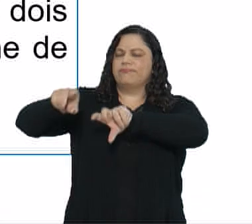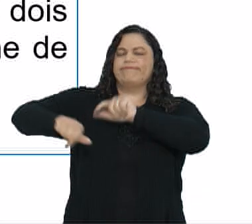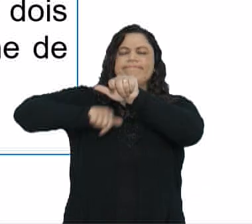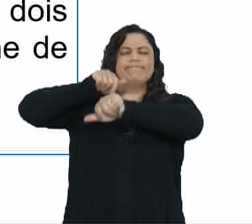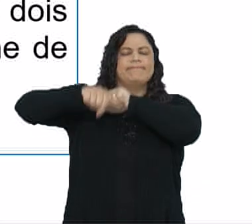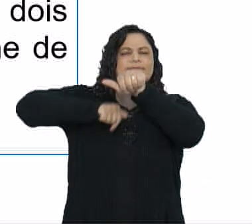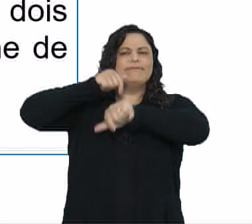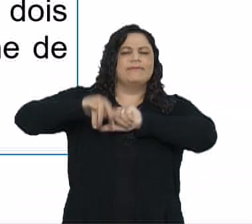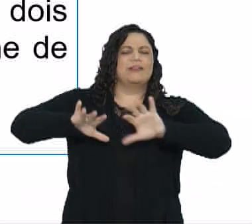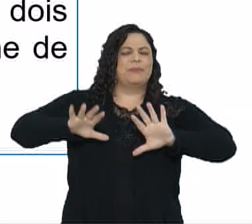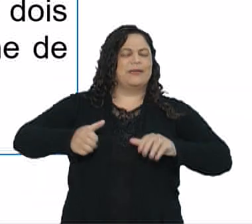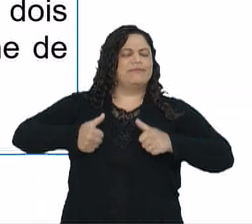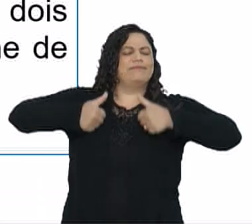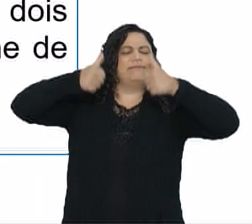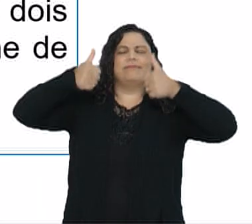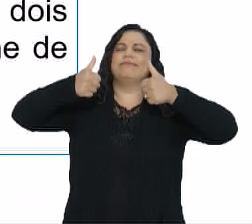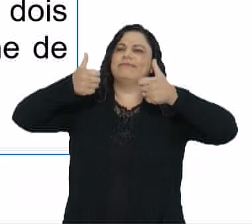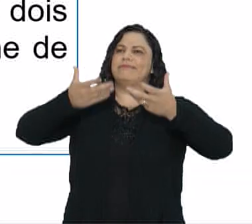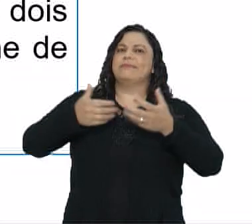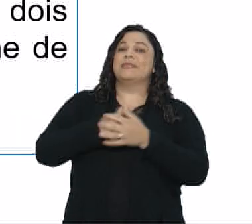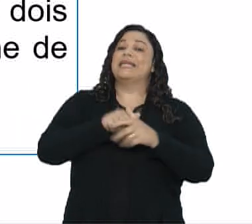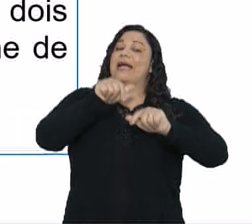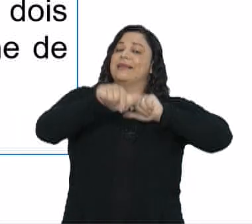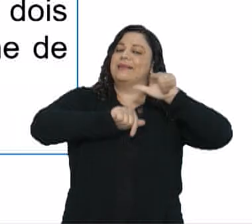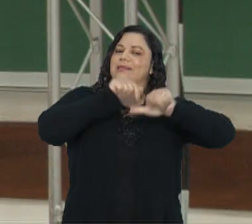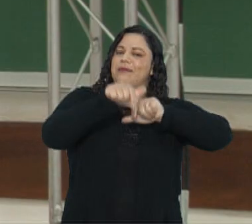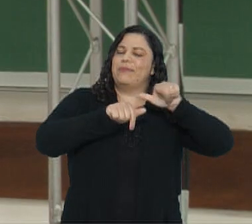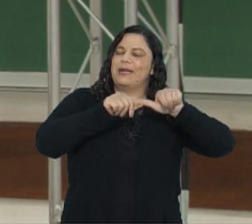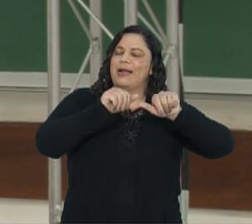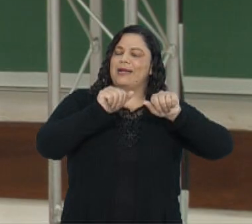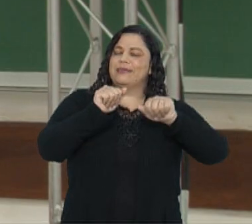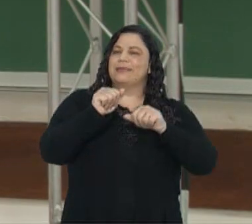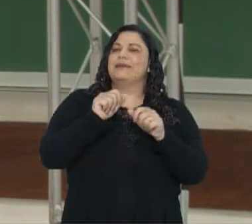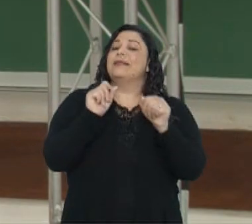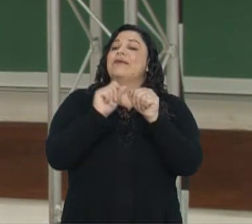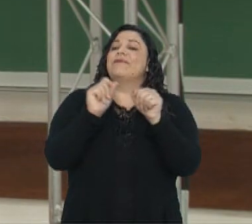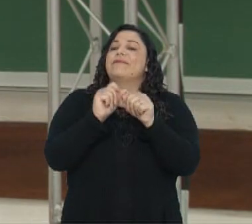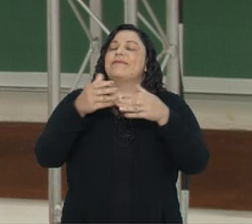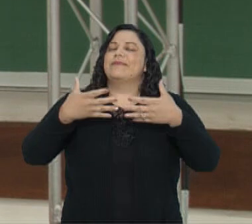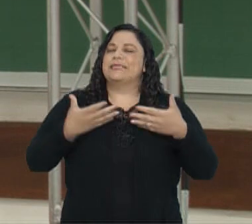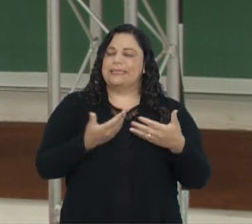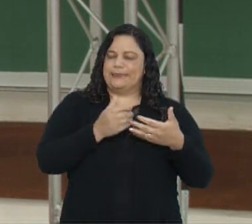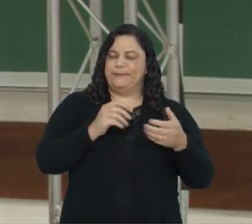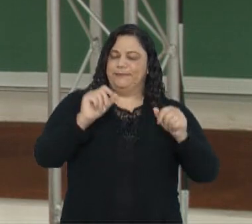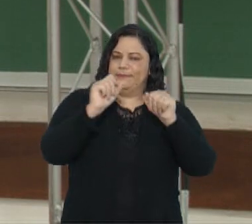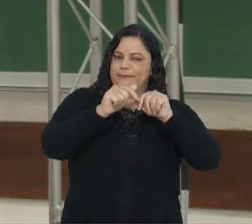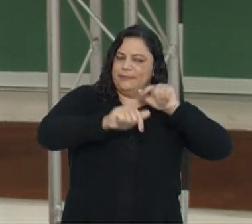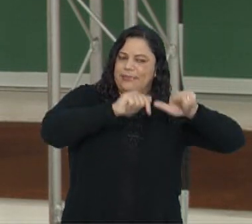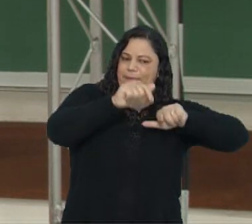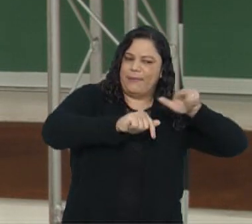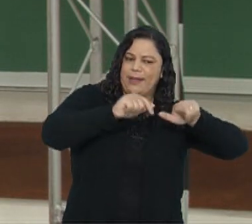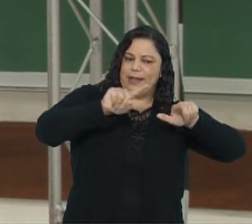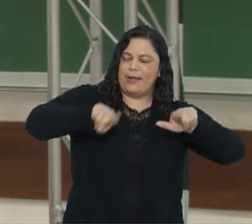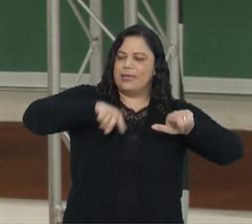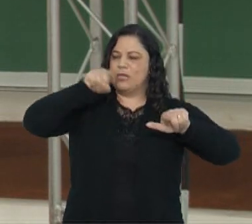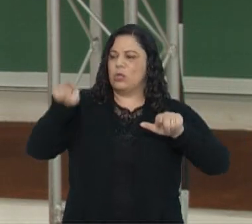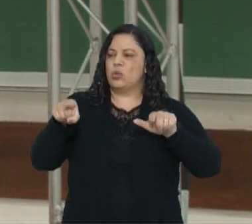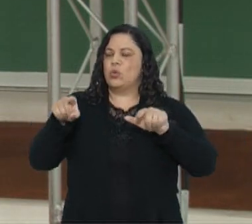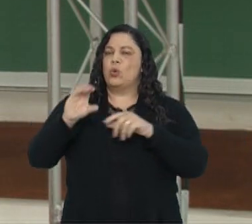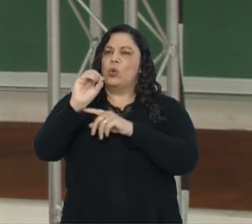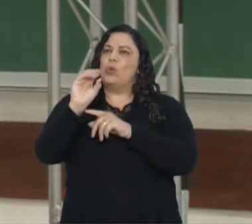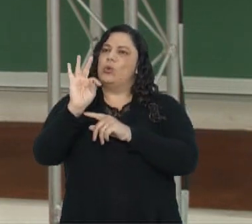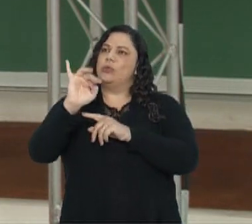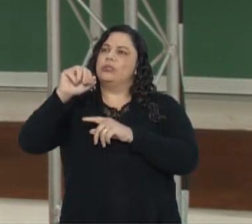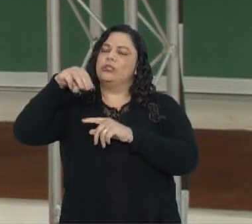resto predicado. Veja, trabalhar é ação e eu tenho um predicativo ali, que é o otimista. As palavras trabalha